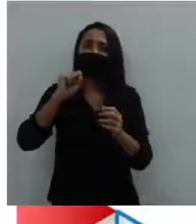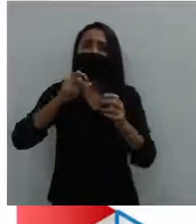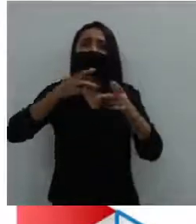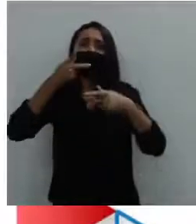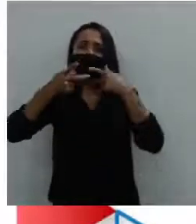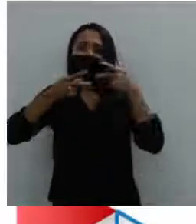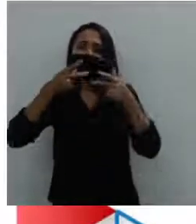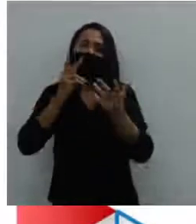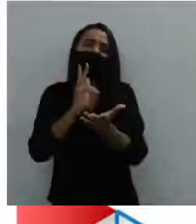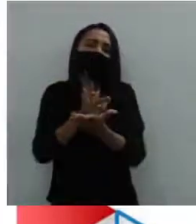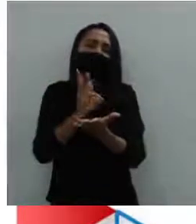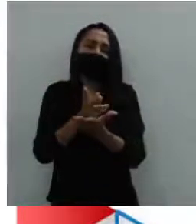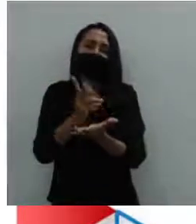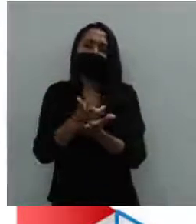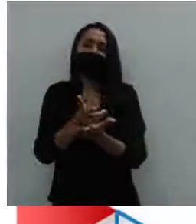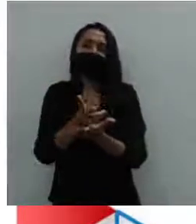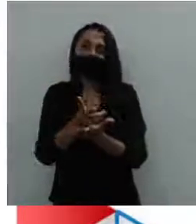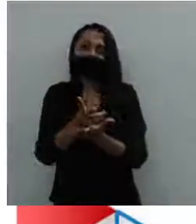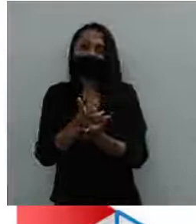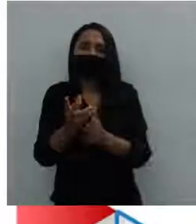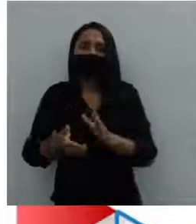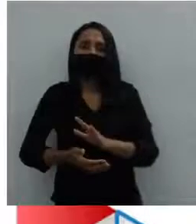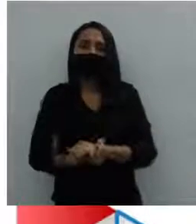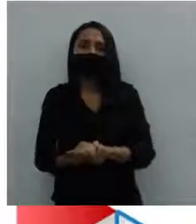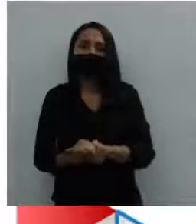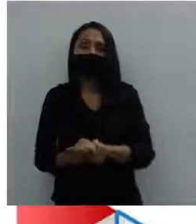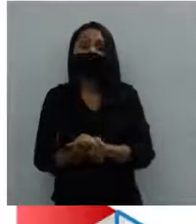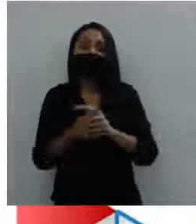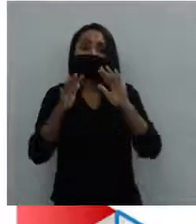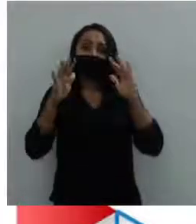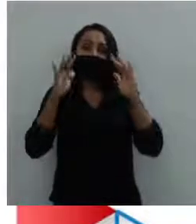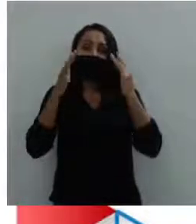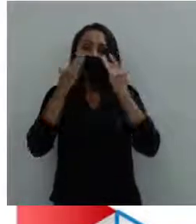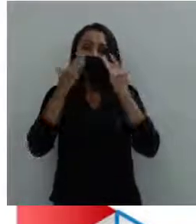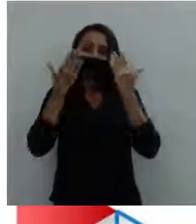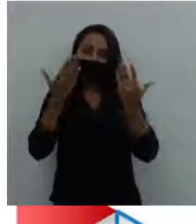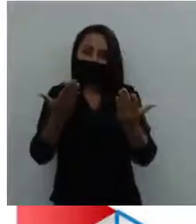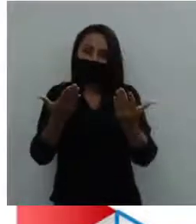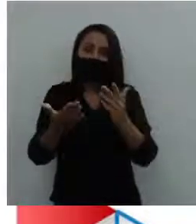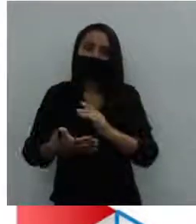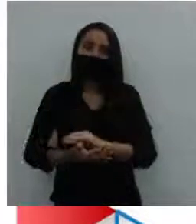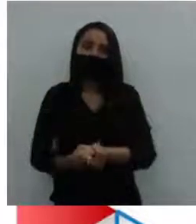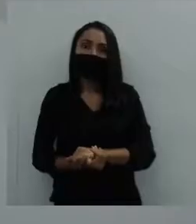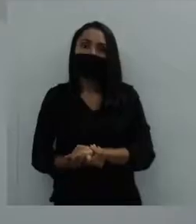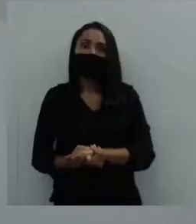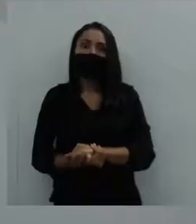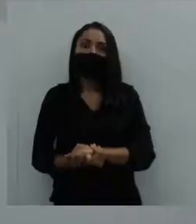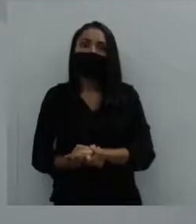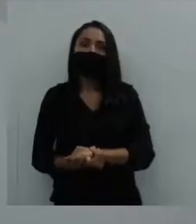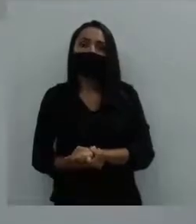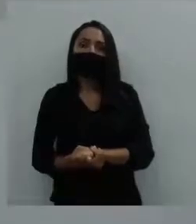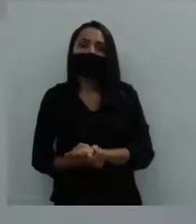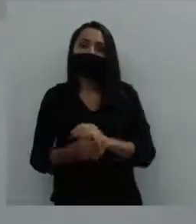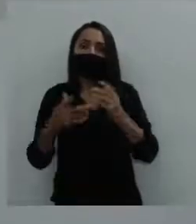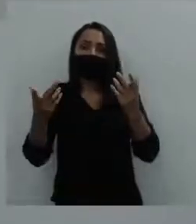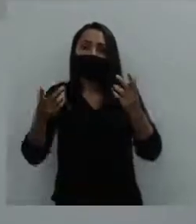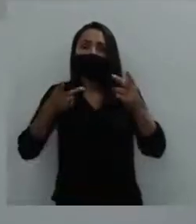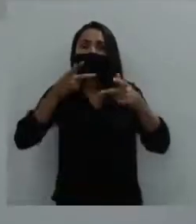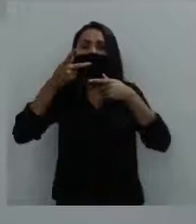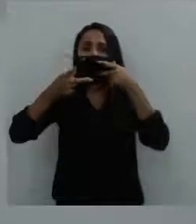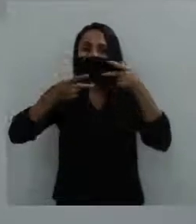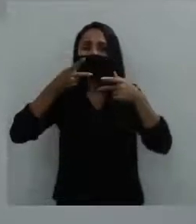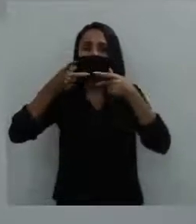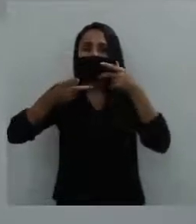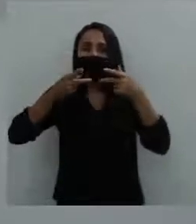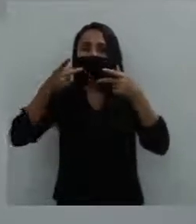falarei sempre que me der na cabeça. Preste bem atenção, já vou adiantar a vocês. Olhando para mim, esse apólogo,